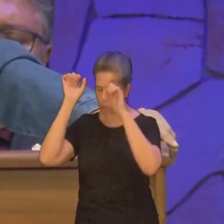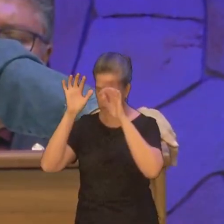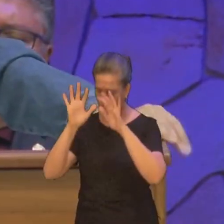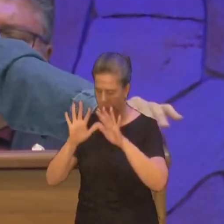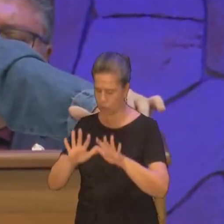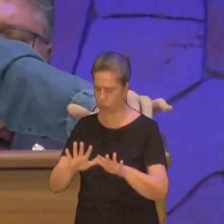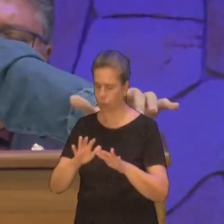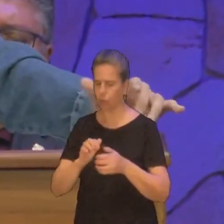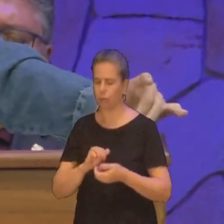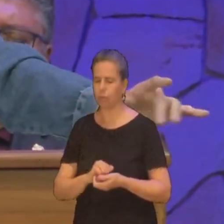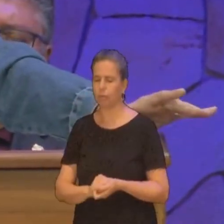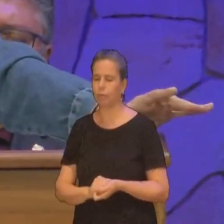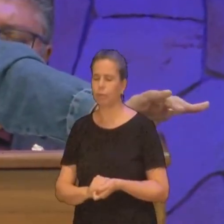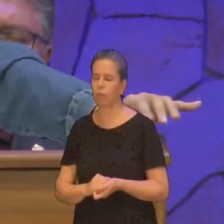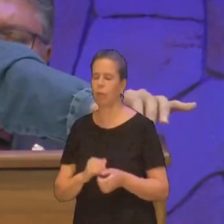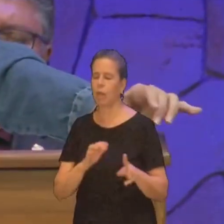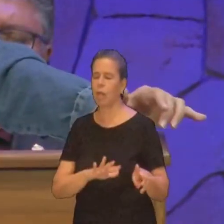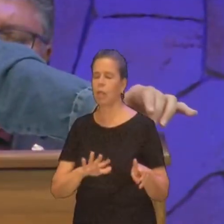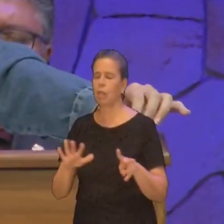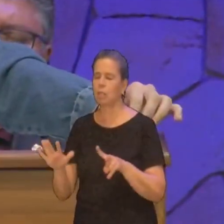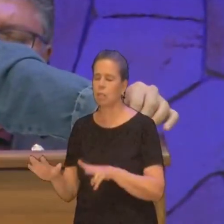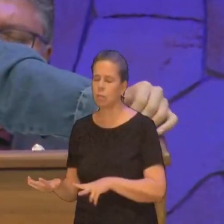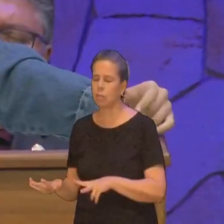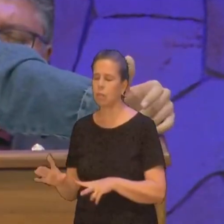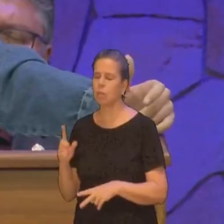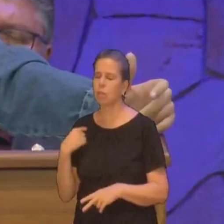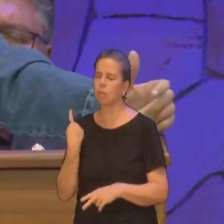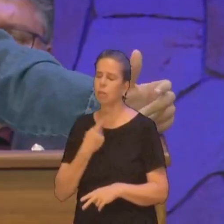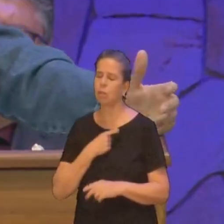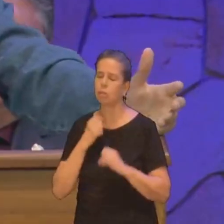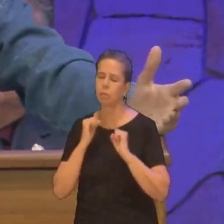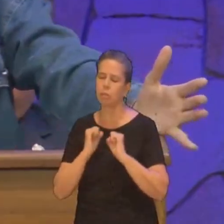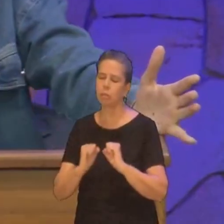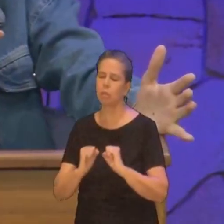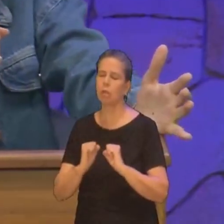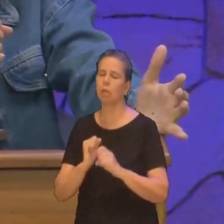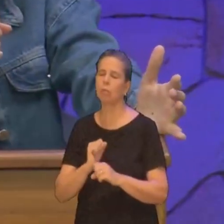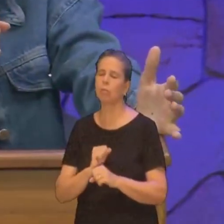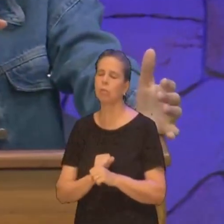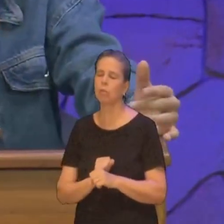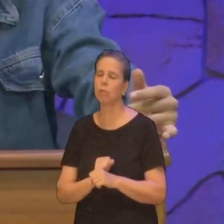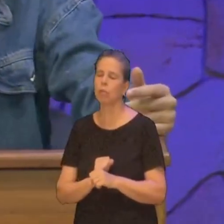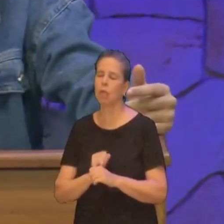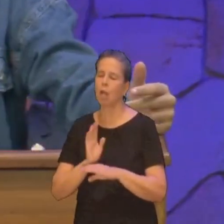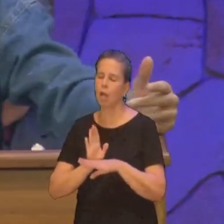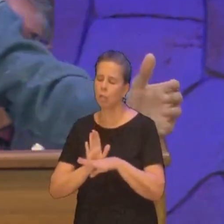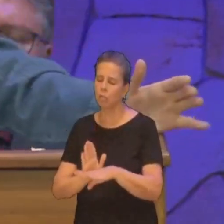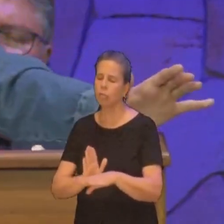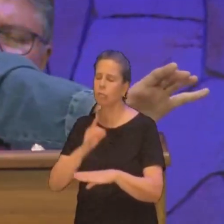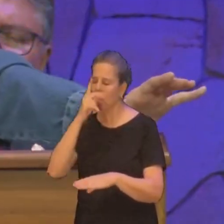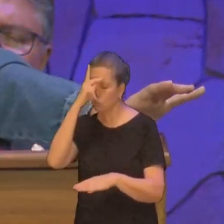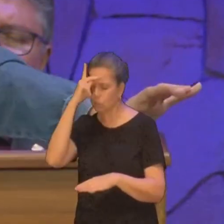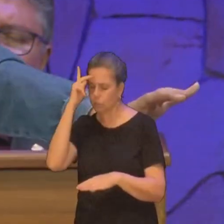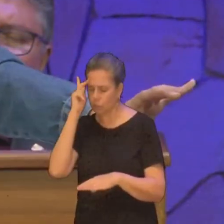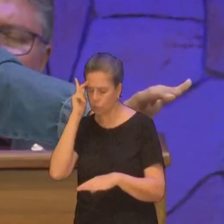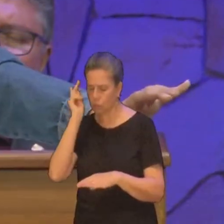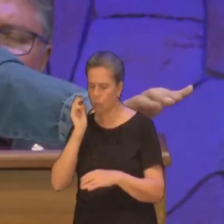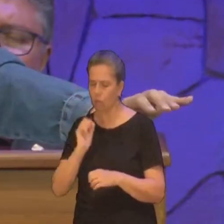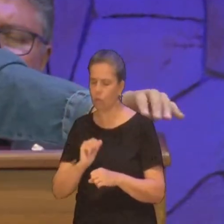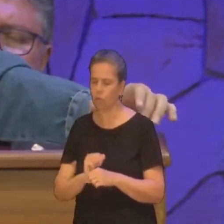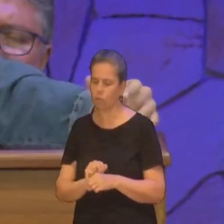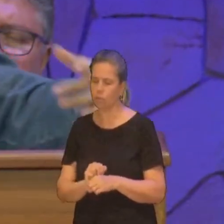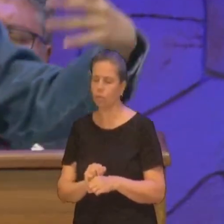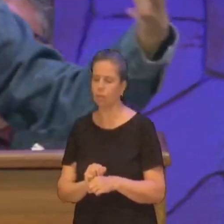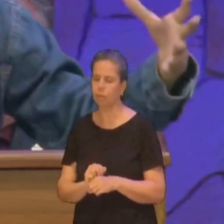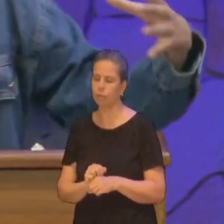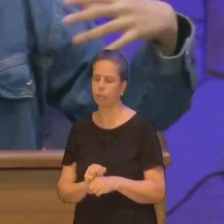abençoe e que no decorrer da semana a gente possa ver alguém próximo. Não precisa necessariamente ser alguém próximo,